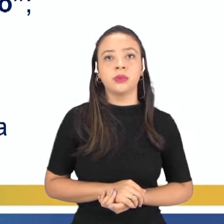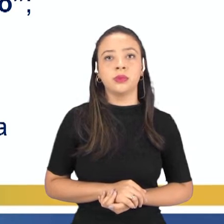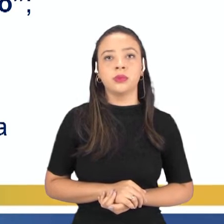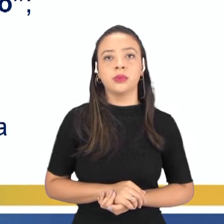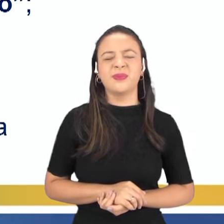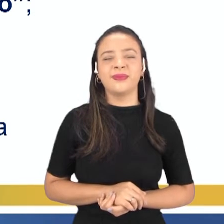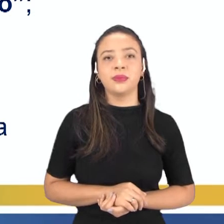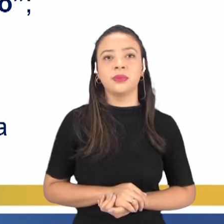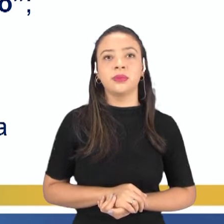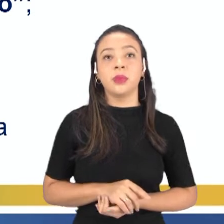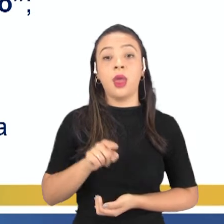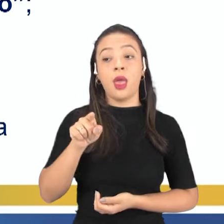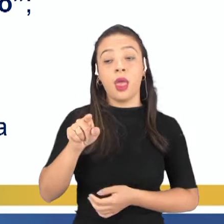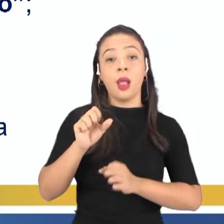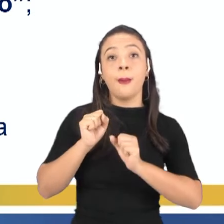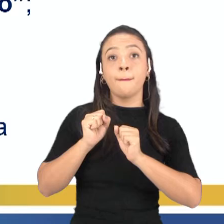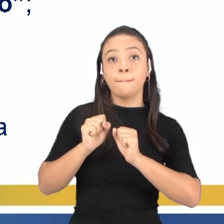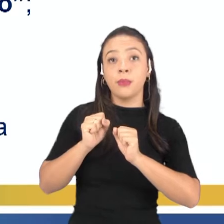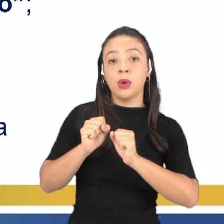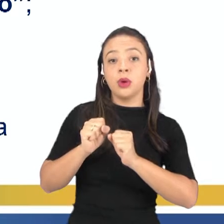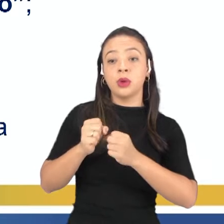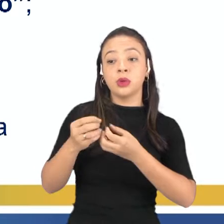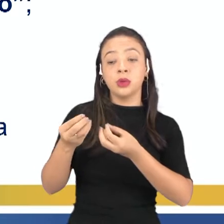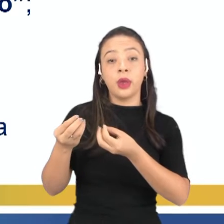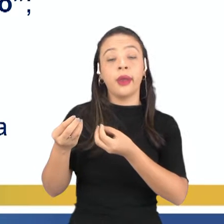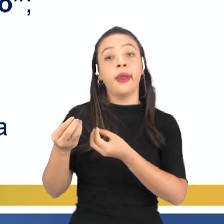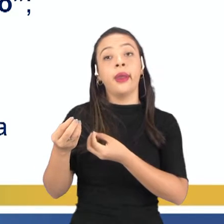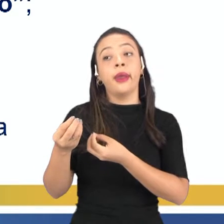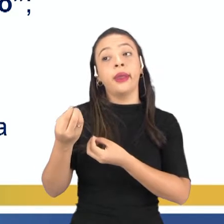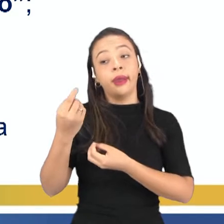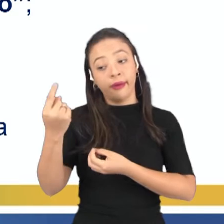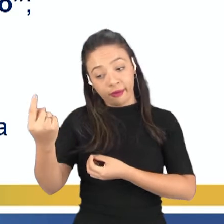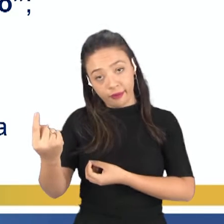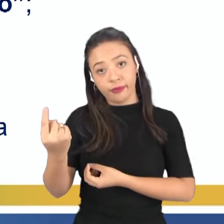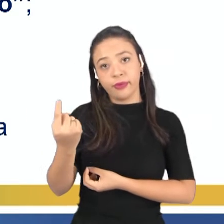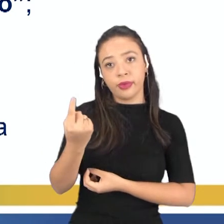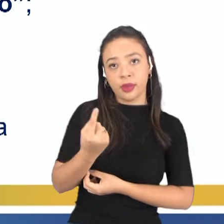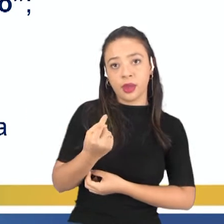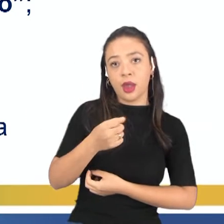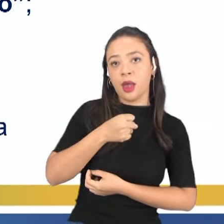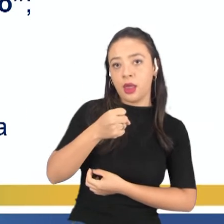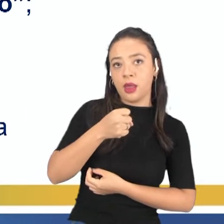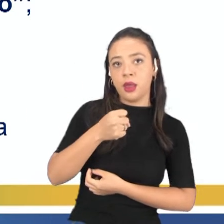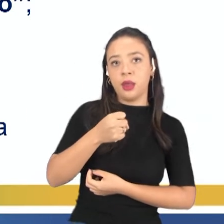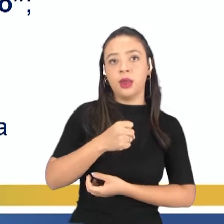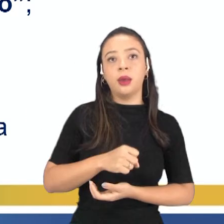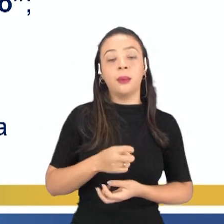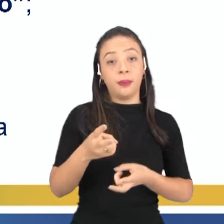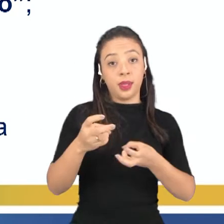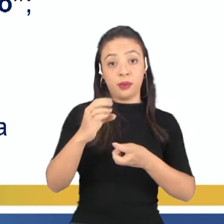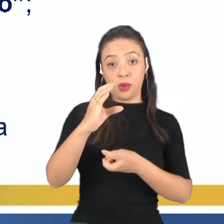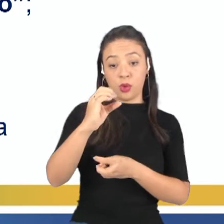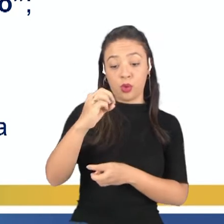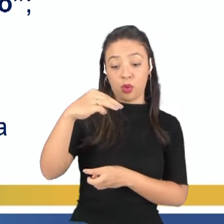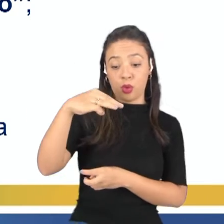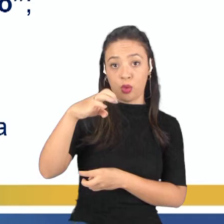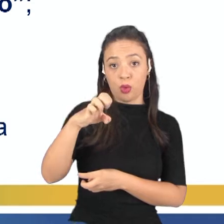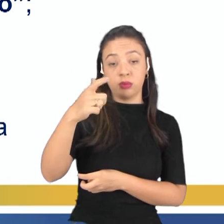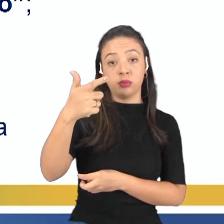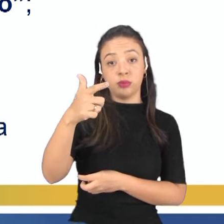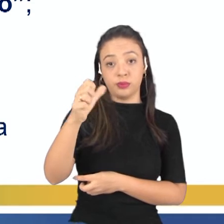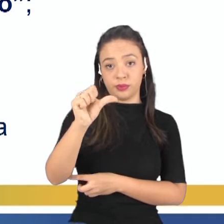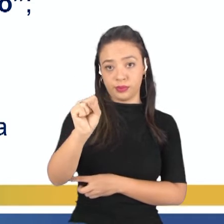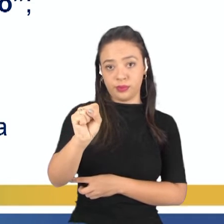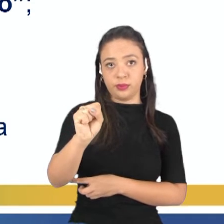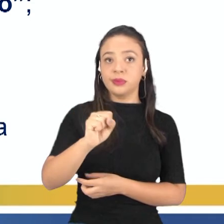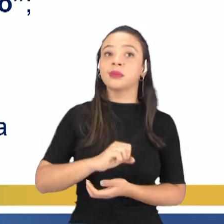the interview. Ela pode vir à entrevista. Observem que o verbo come não está com S. E elas